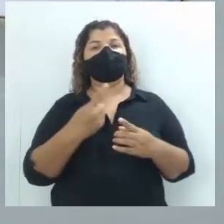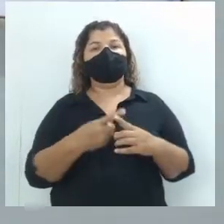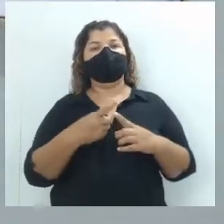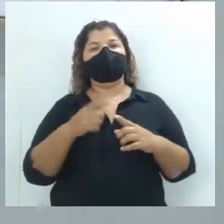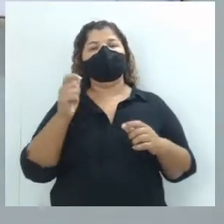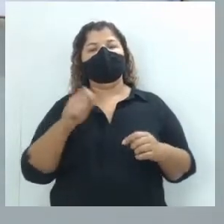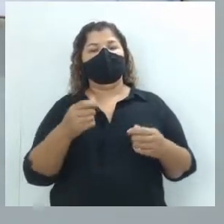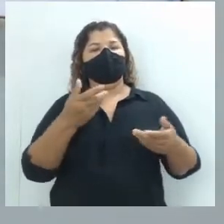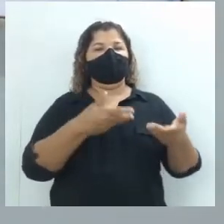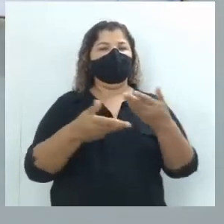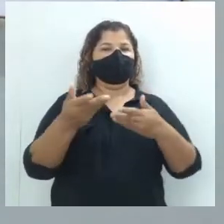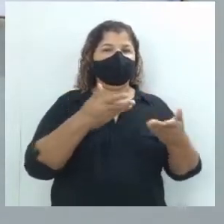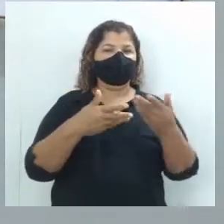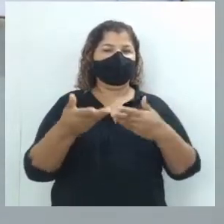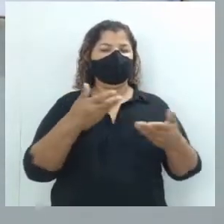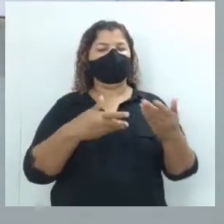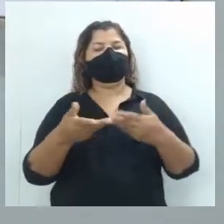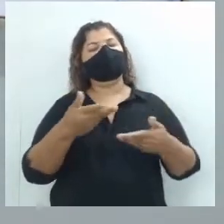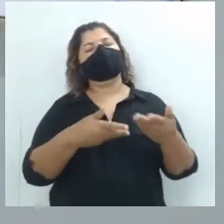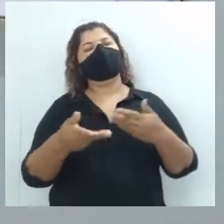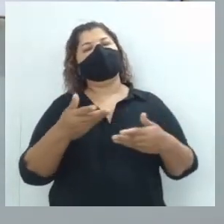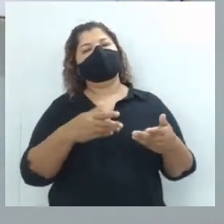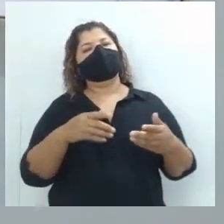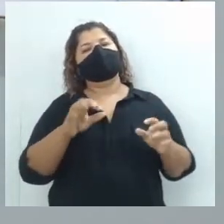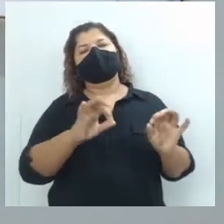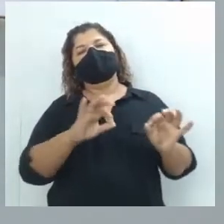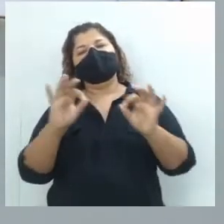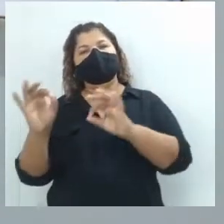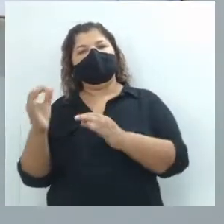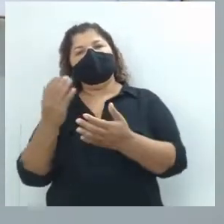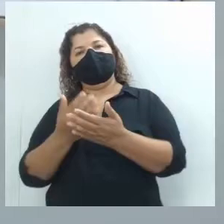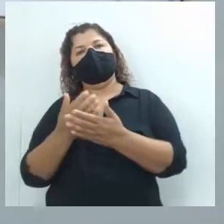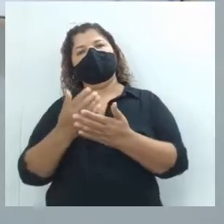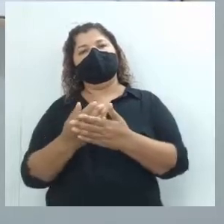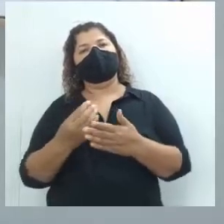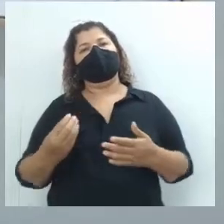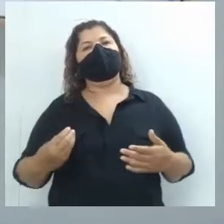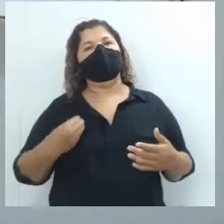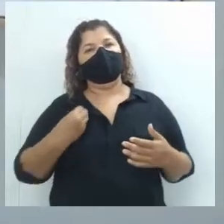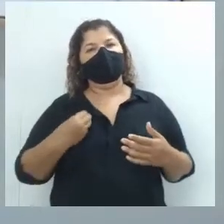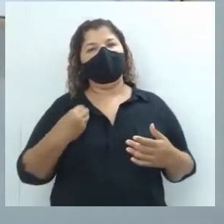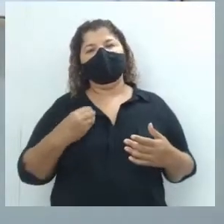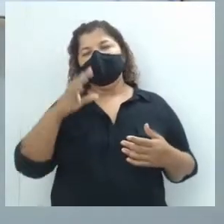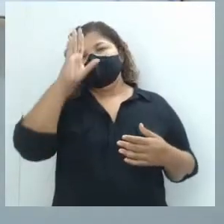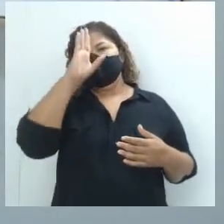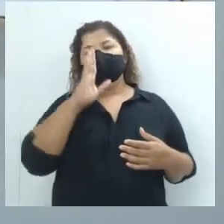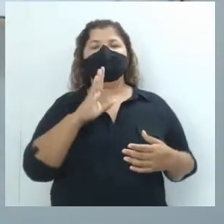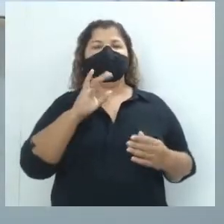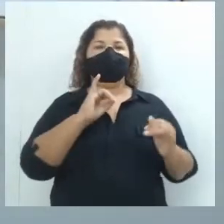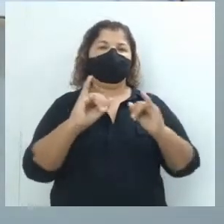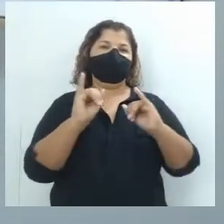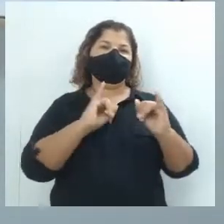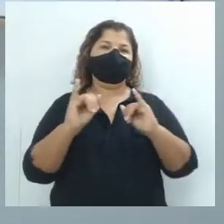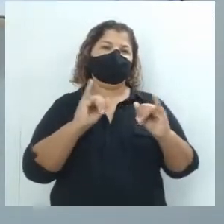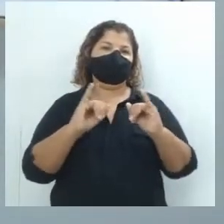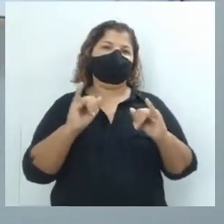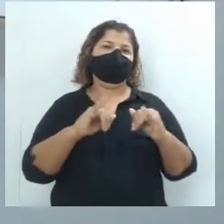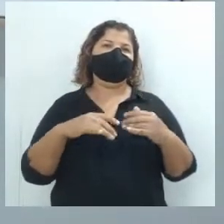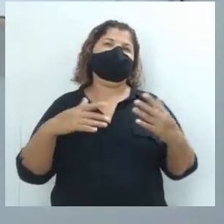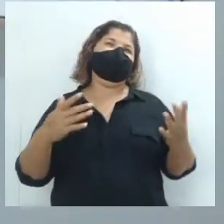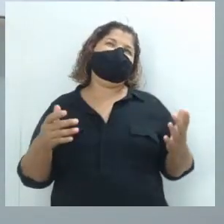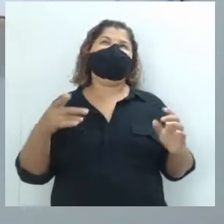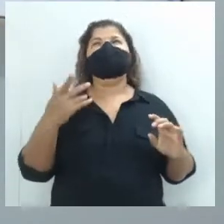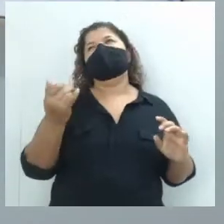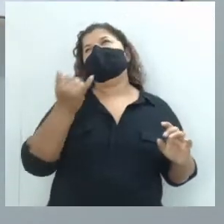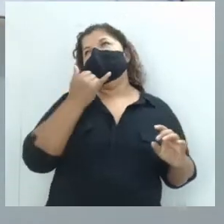aqui. Você assiste todas as aulas do EducaPE durante a semana ao vivo, sem gastar um dado da tua internet. Tá? Então aquela desculpa de não ter